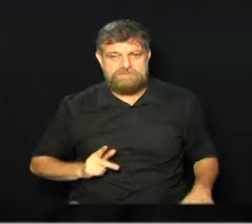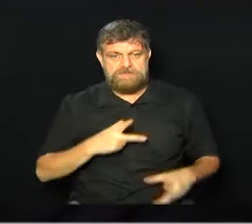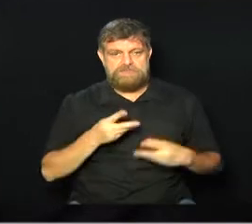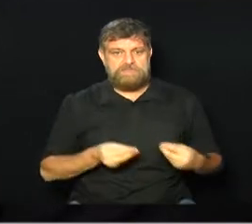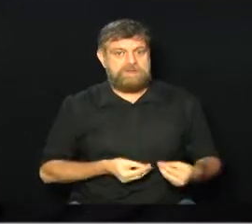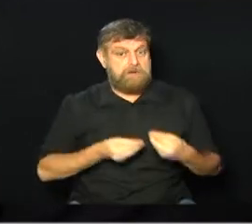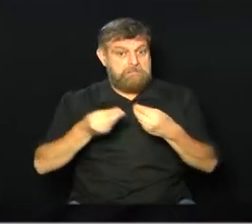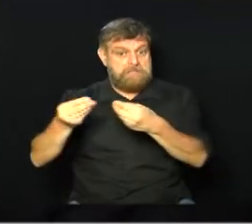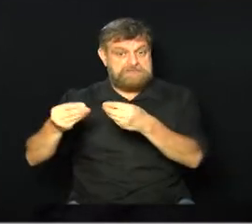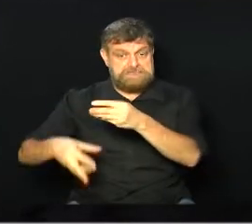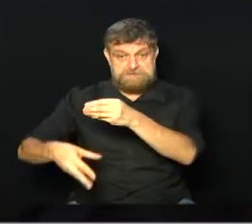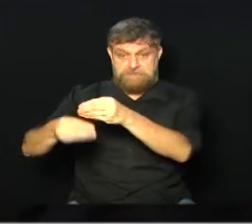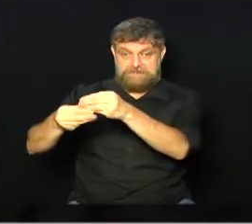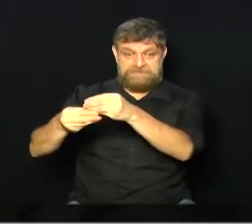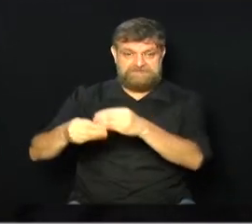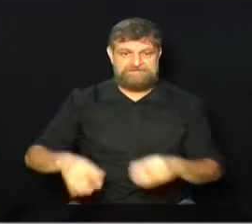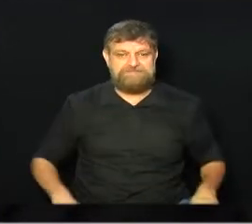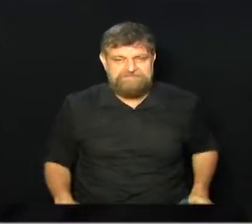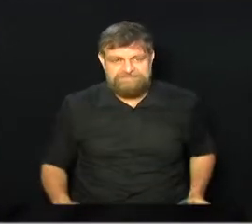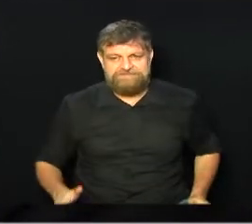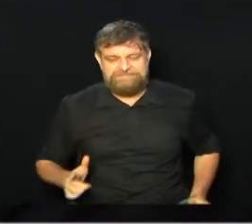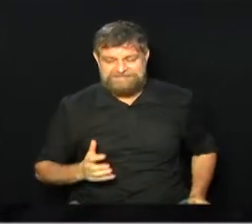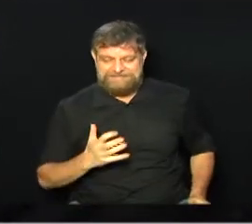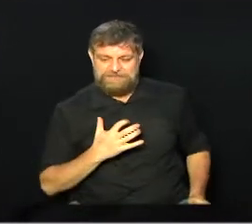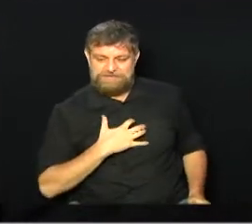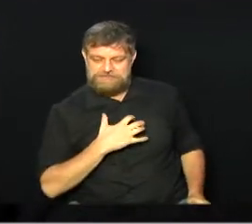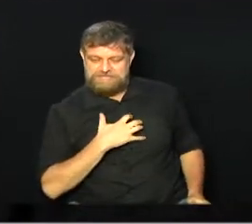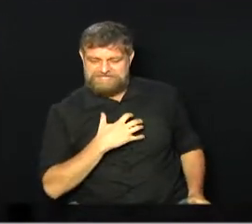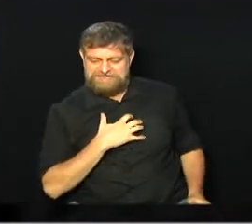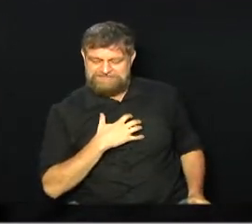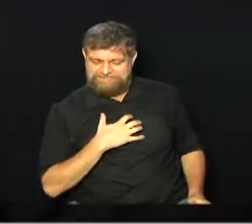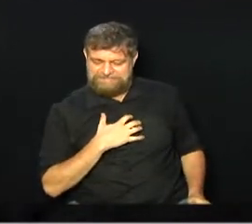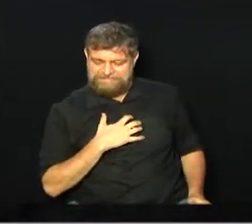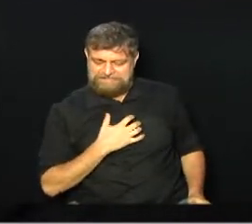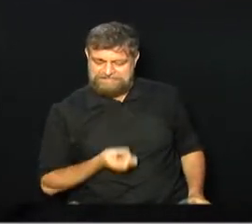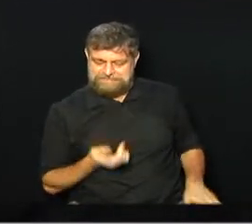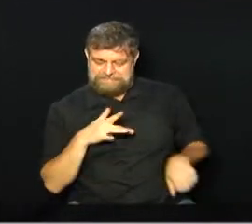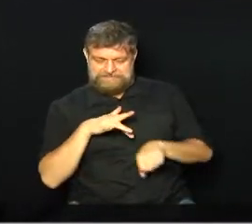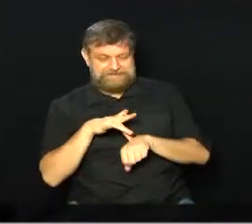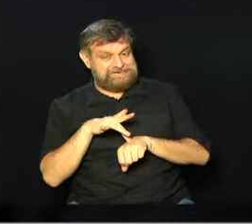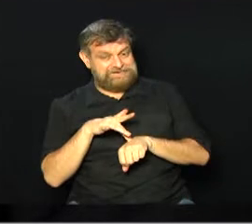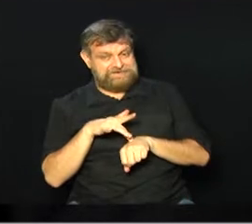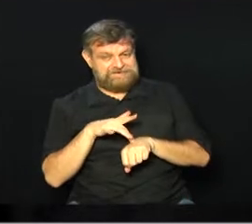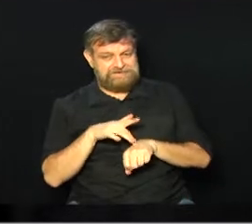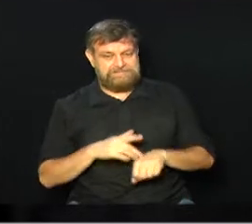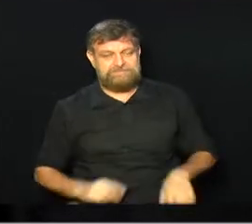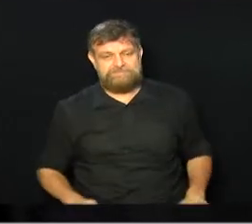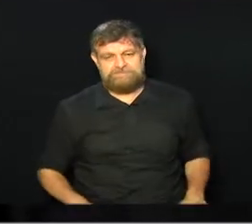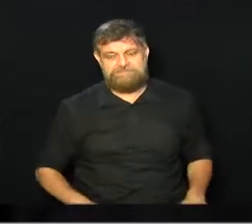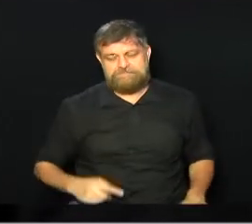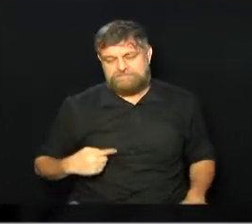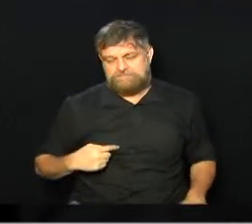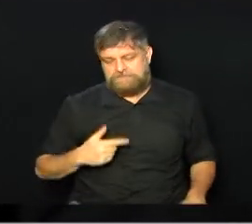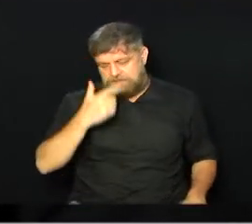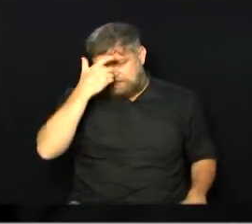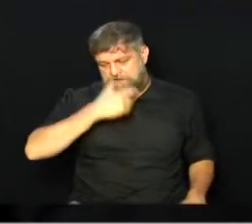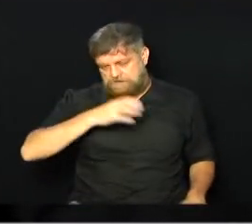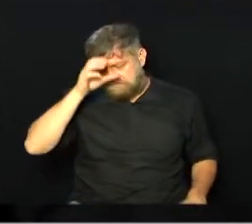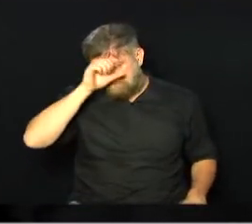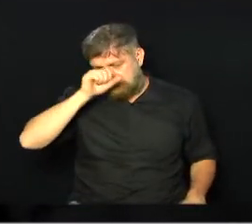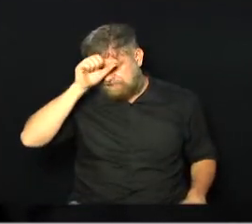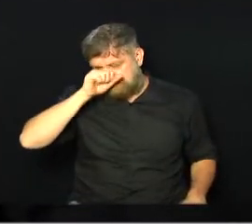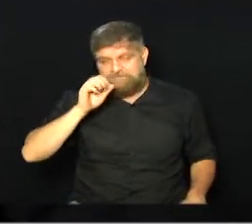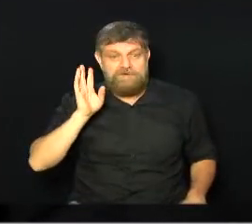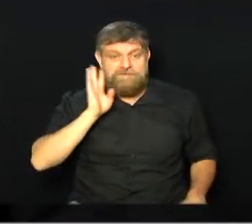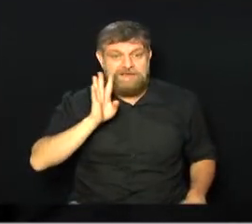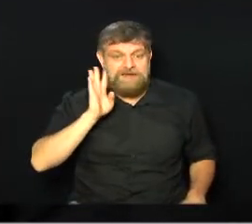mais. Mas é situações que foram de grande valia para mim. Uma das mais legais